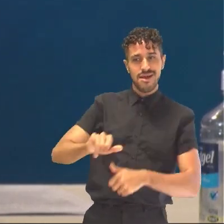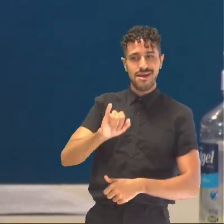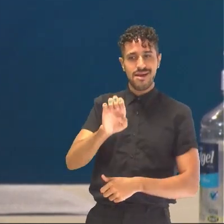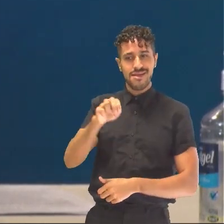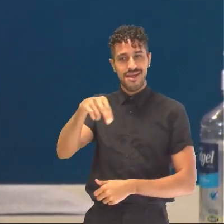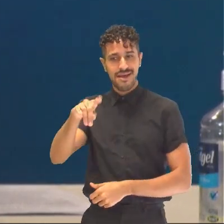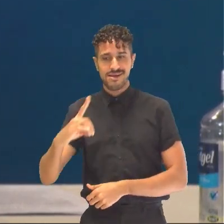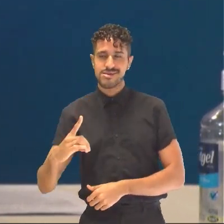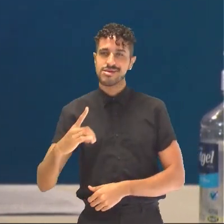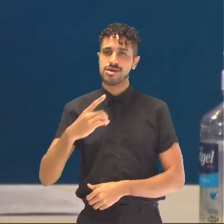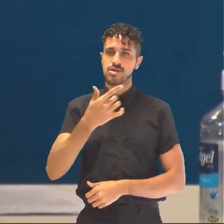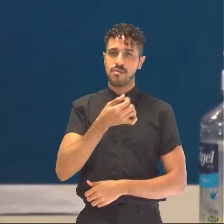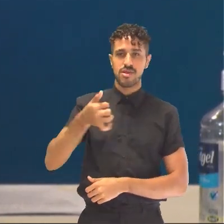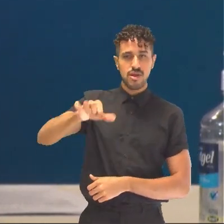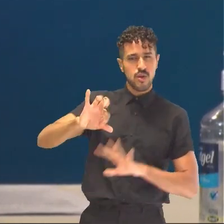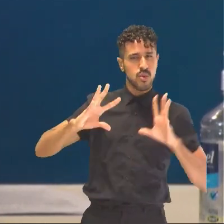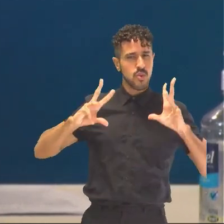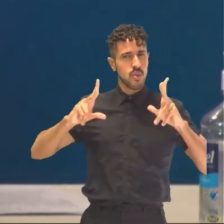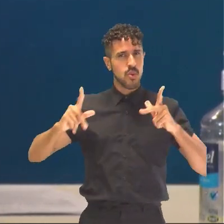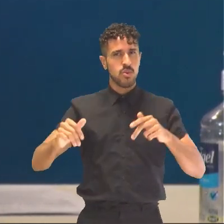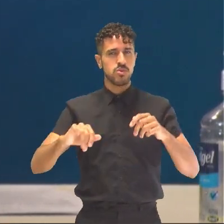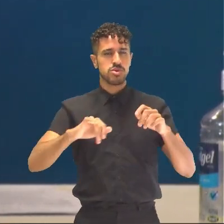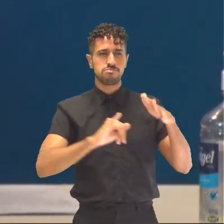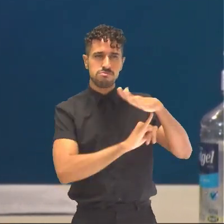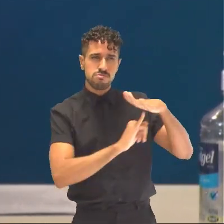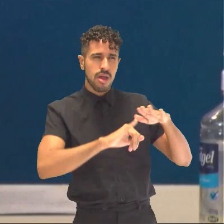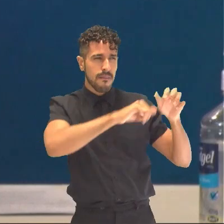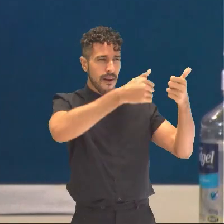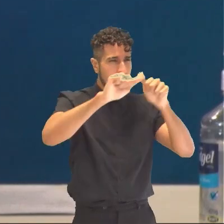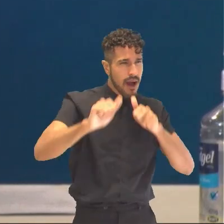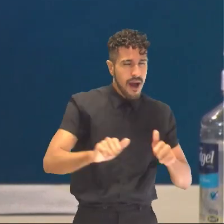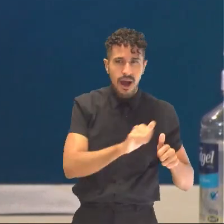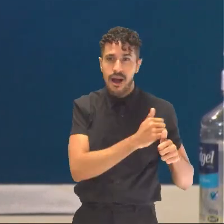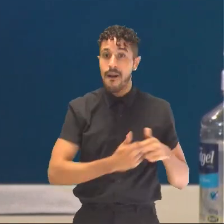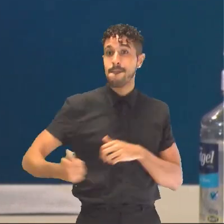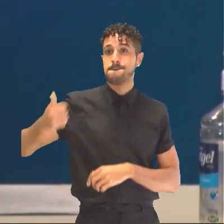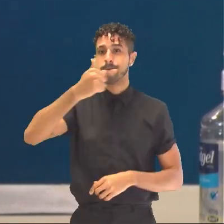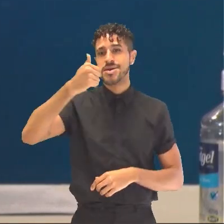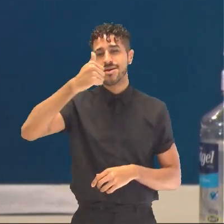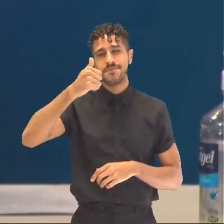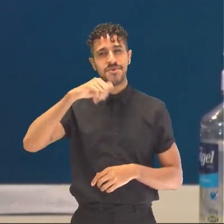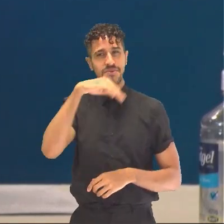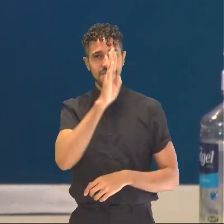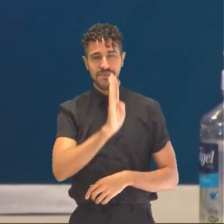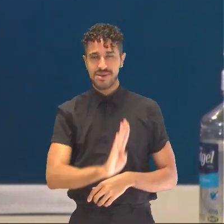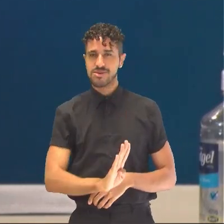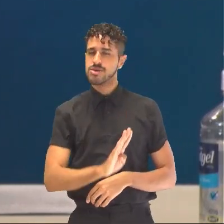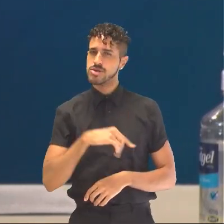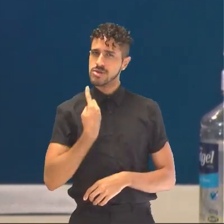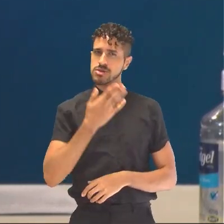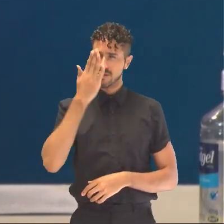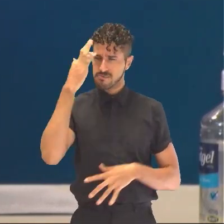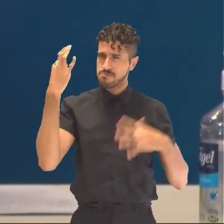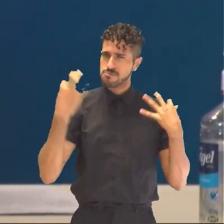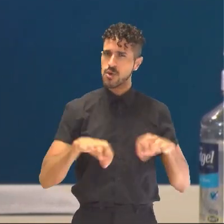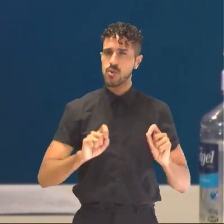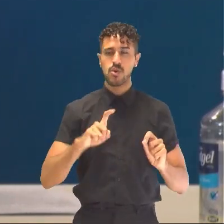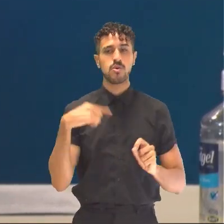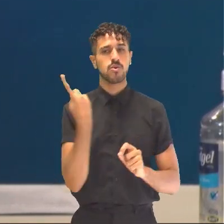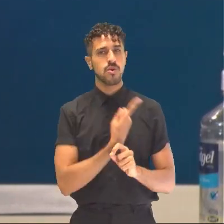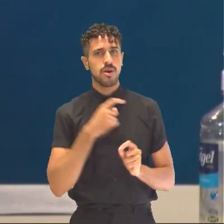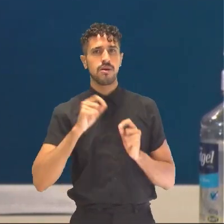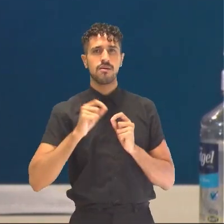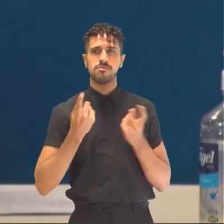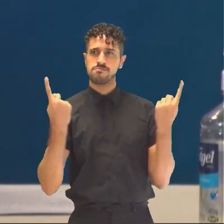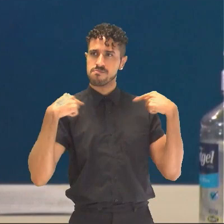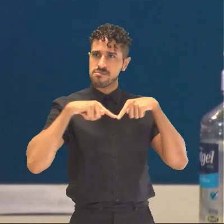em 2019 de todas as instituições de ensino superior do país. Então, a gente tem certeza que a gente está fazendo